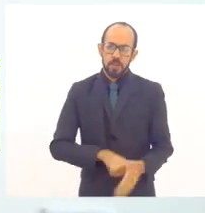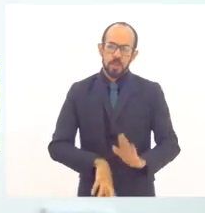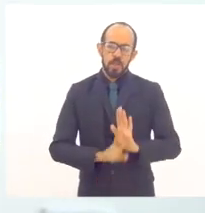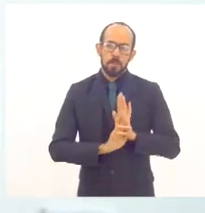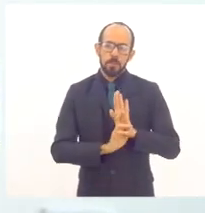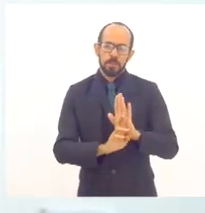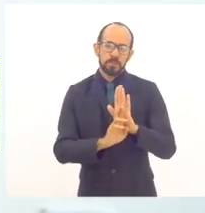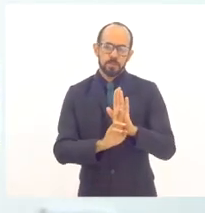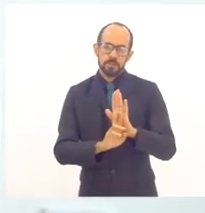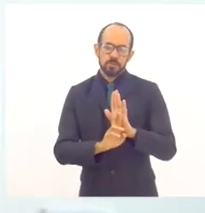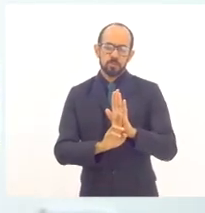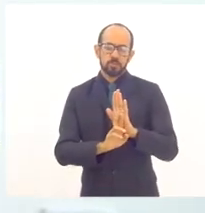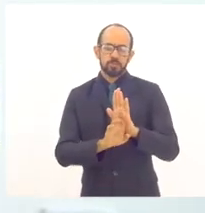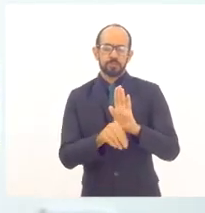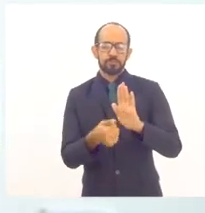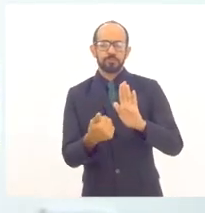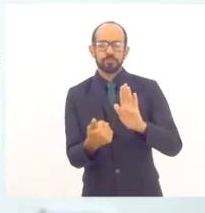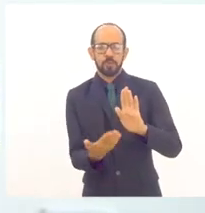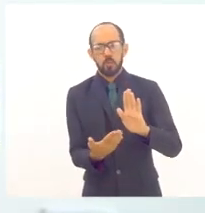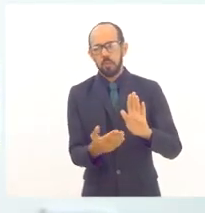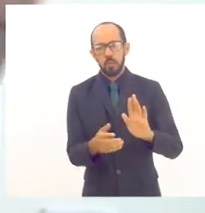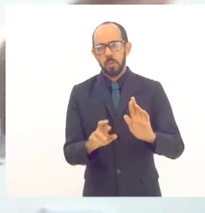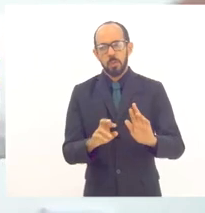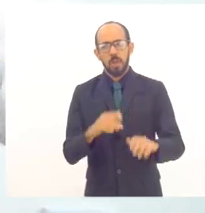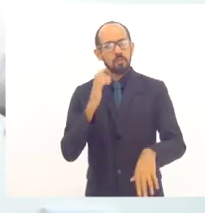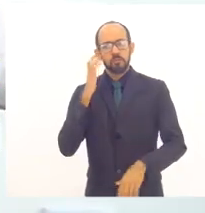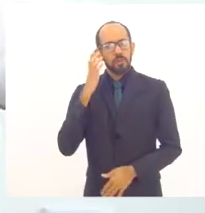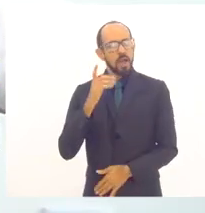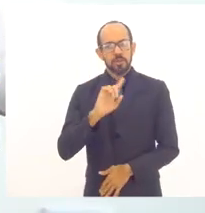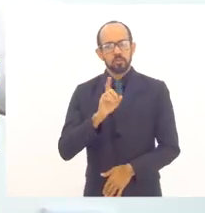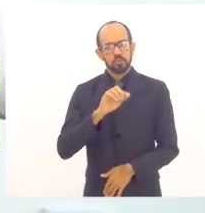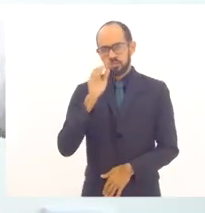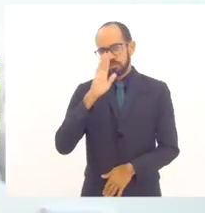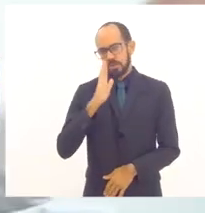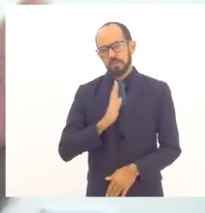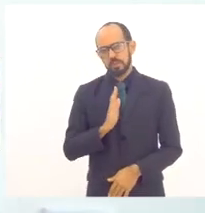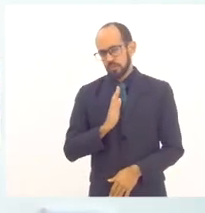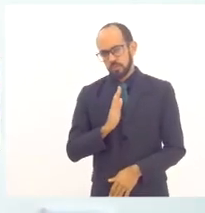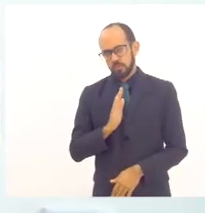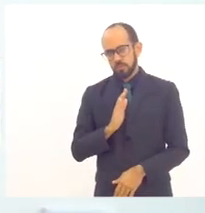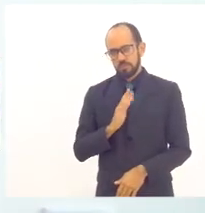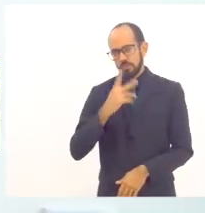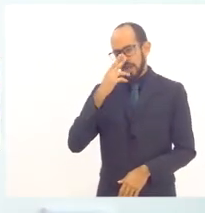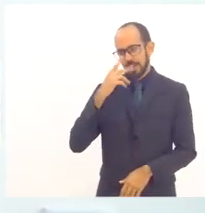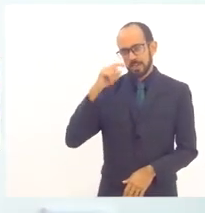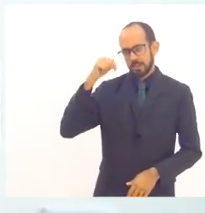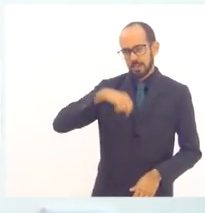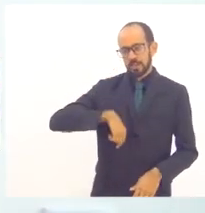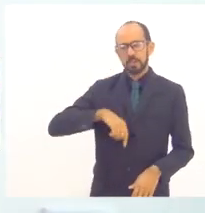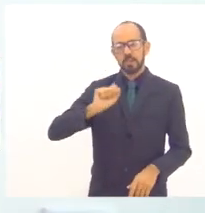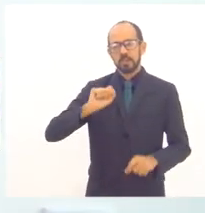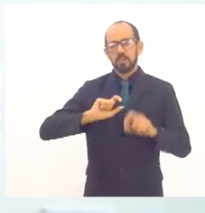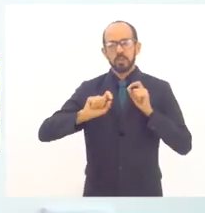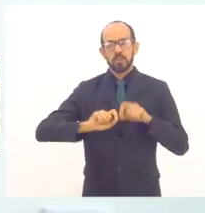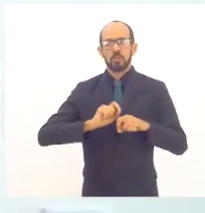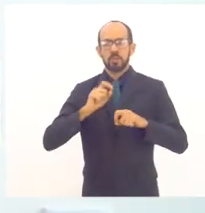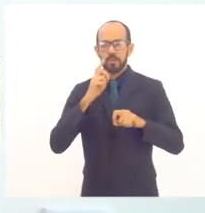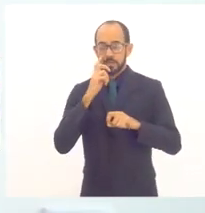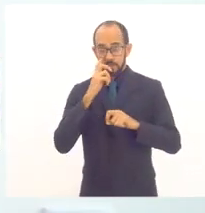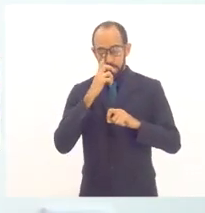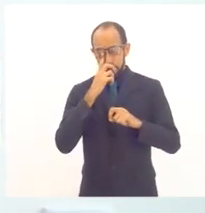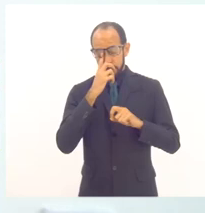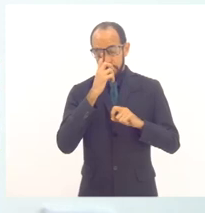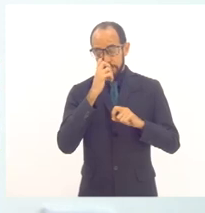representação. Então, não é fácil isso no Brasil. Parece que no Brasil as leis têm